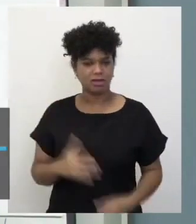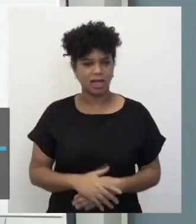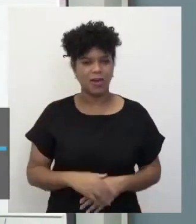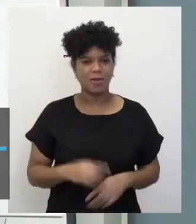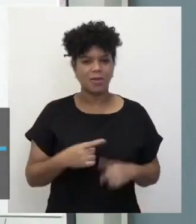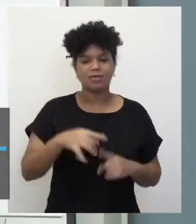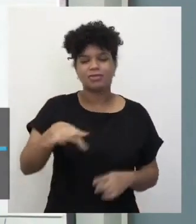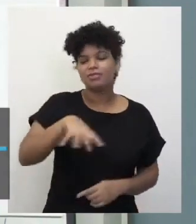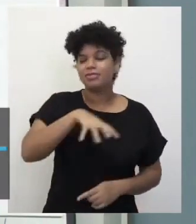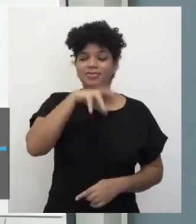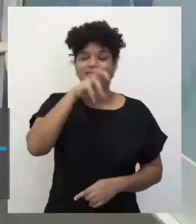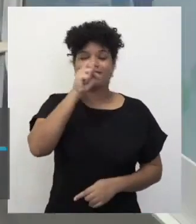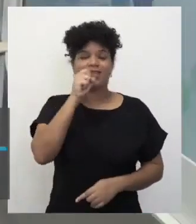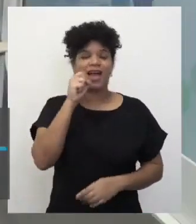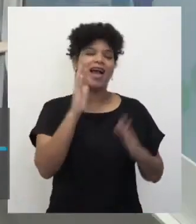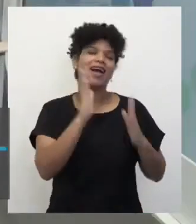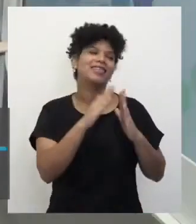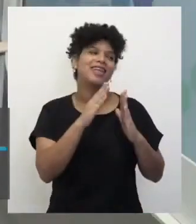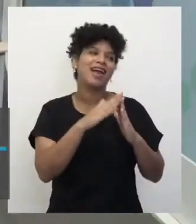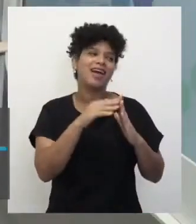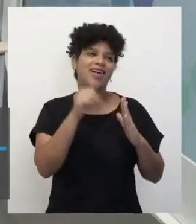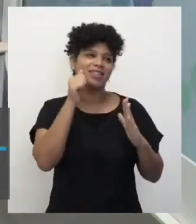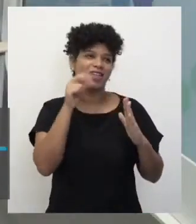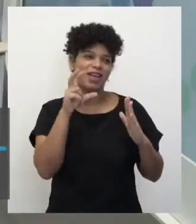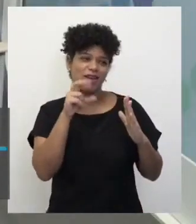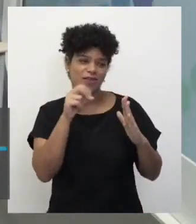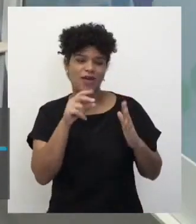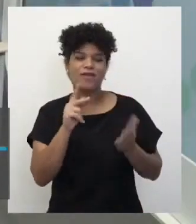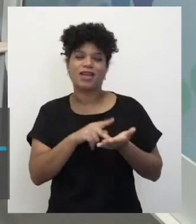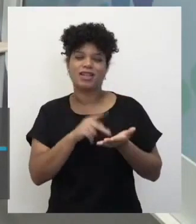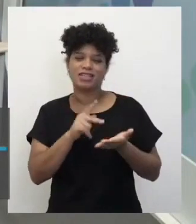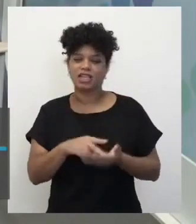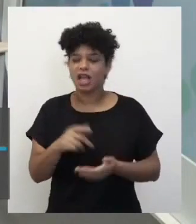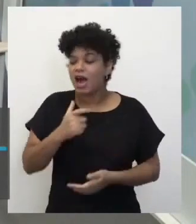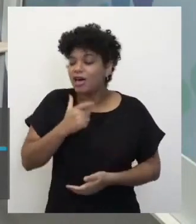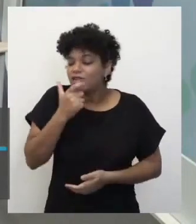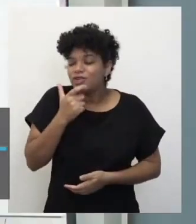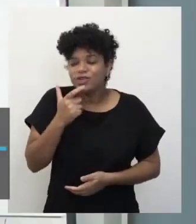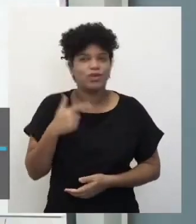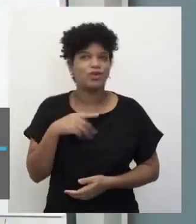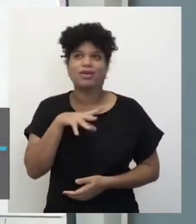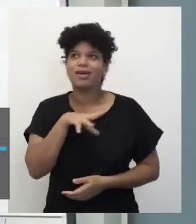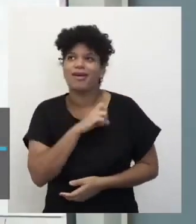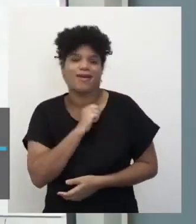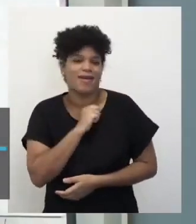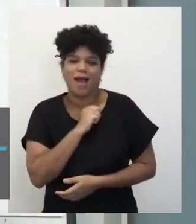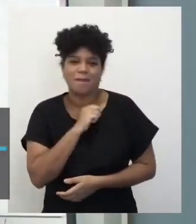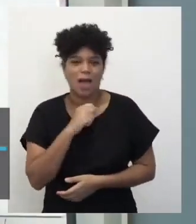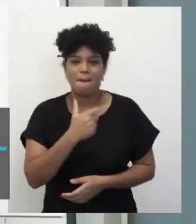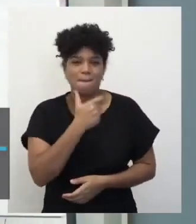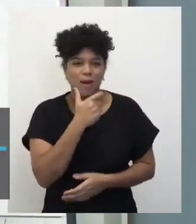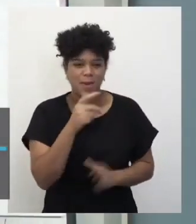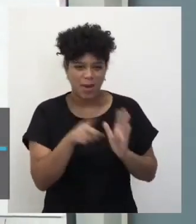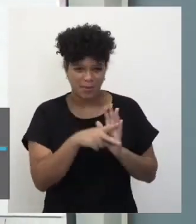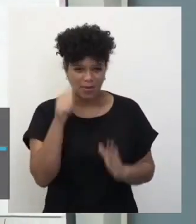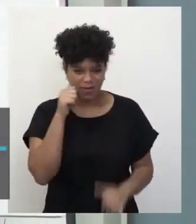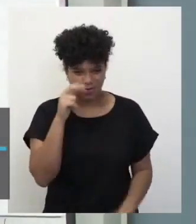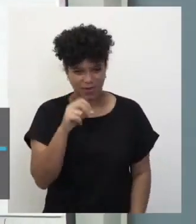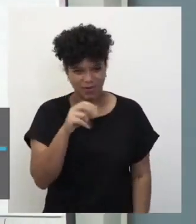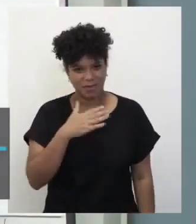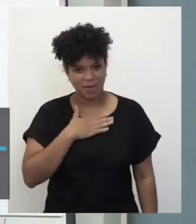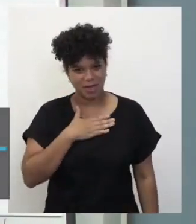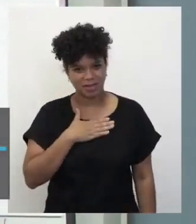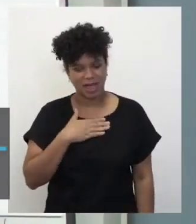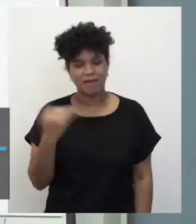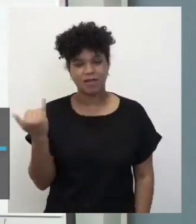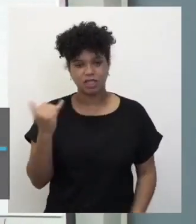da casa da avó, né? O cheiro do biscoito, gosto. A broinha de araruta que a avó fazia, né? É verdade. E muita gente fala,